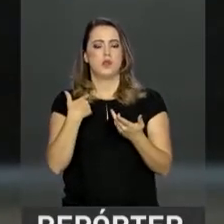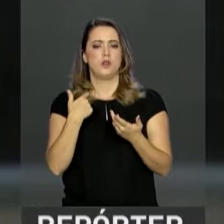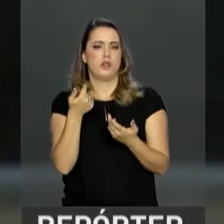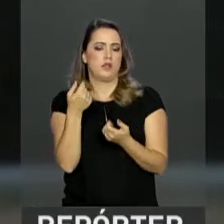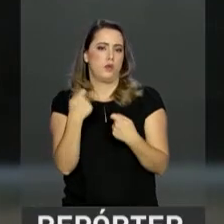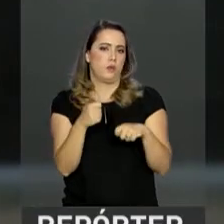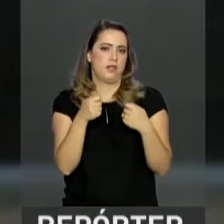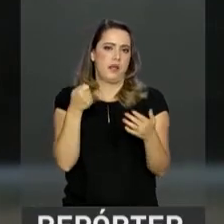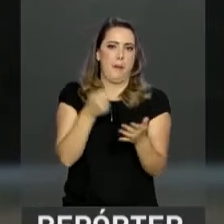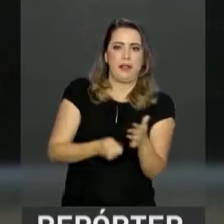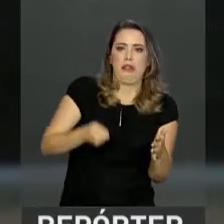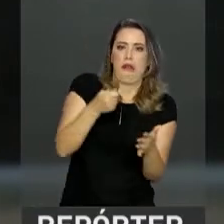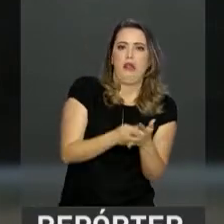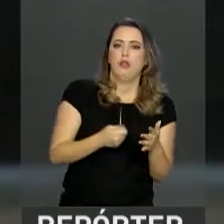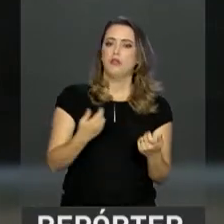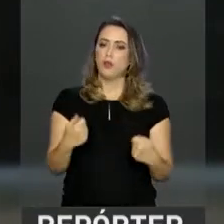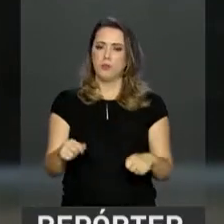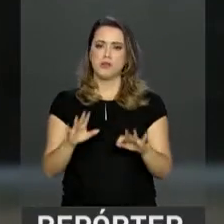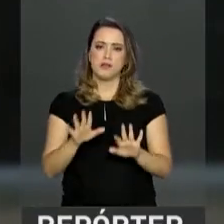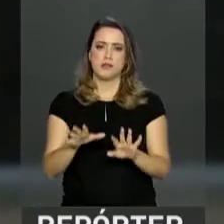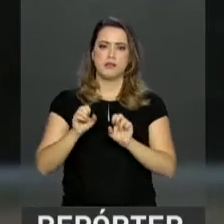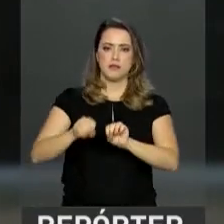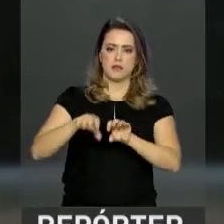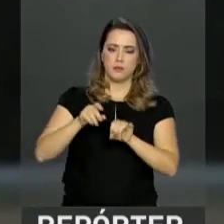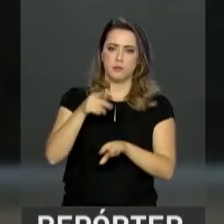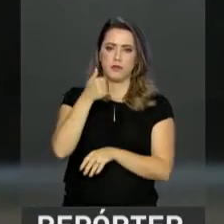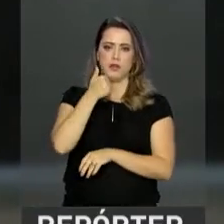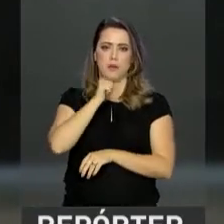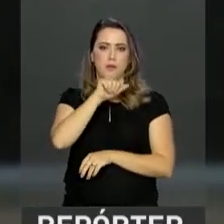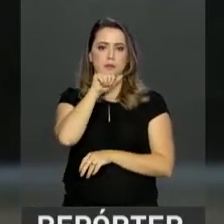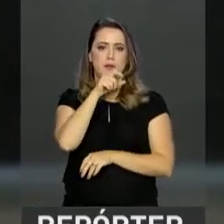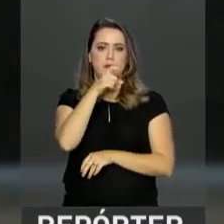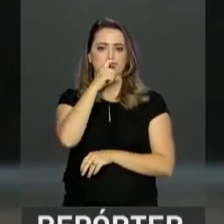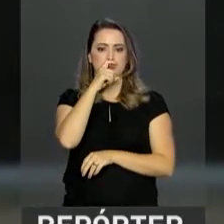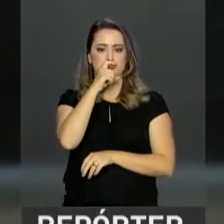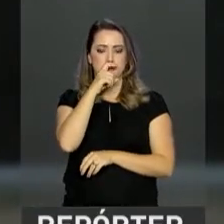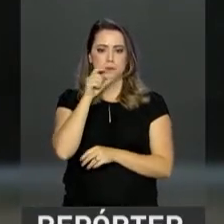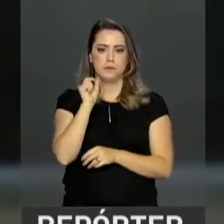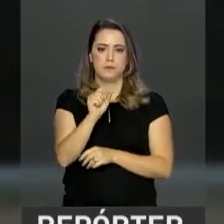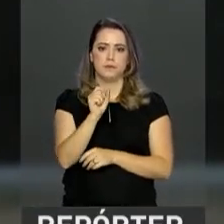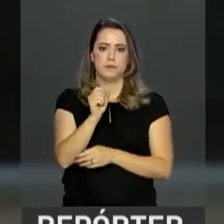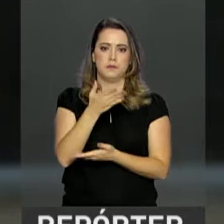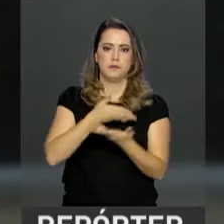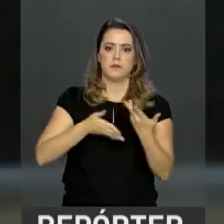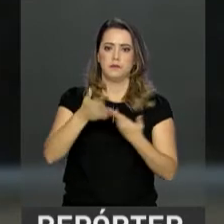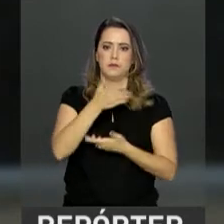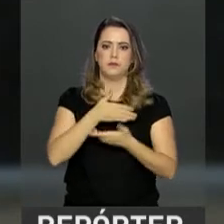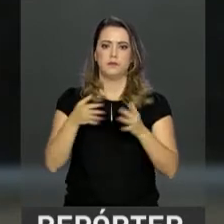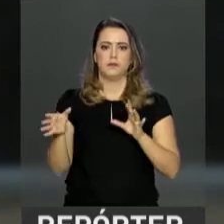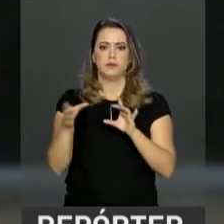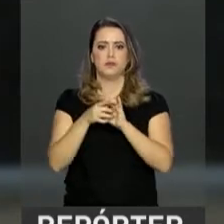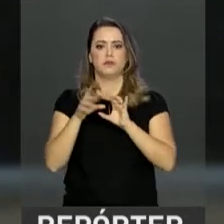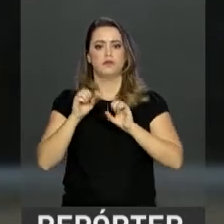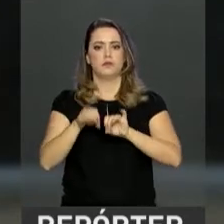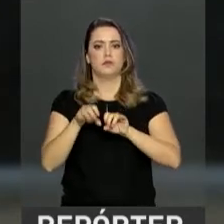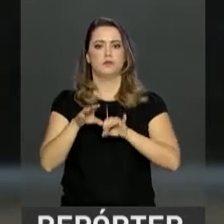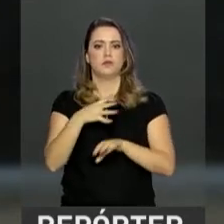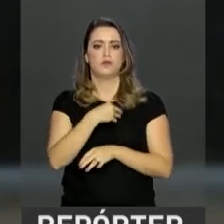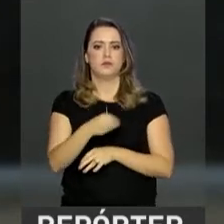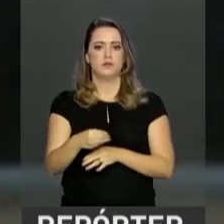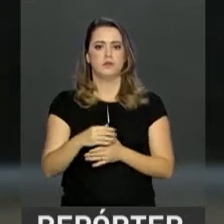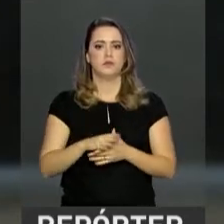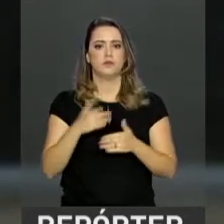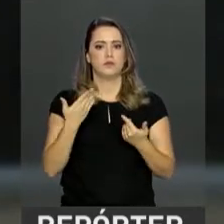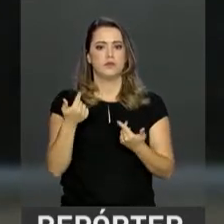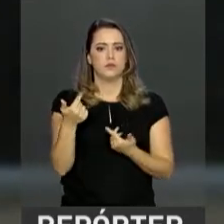e orientação de pais e mães com relação ao relacionamento, à educação dos filhos de forma não